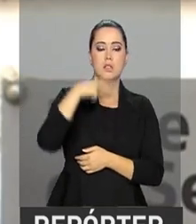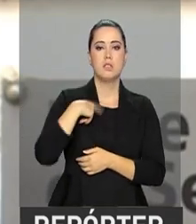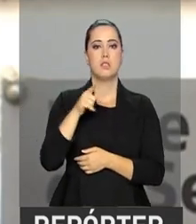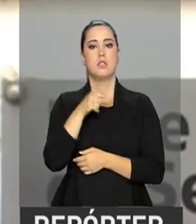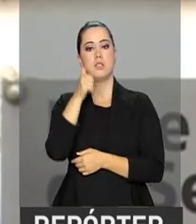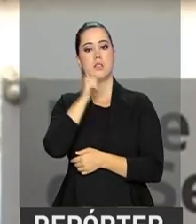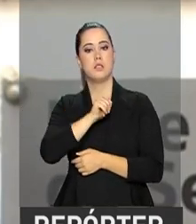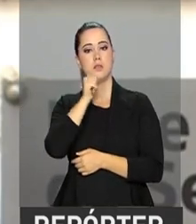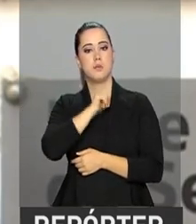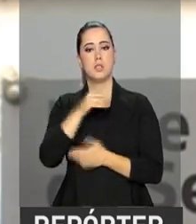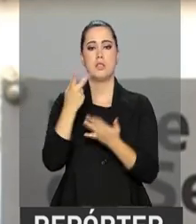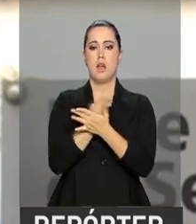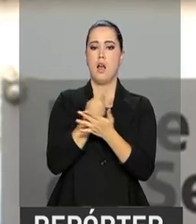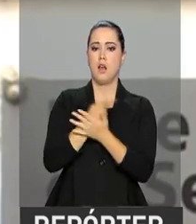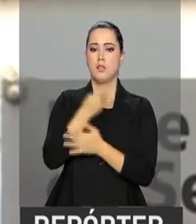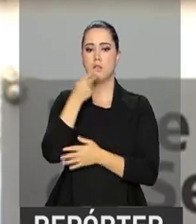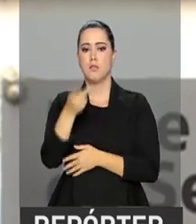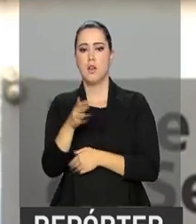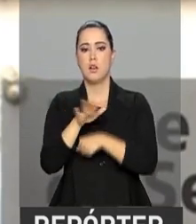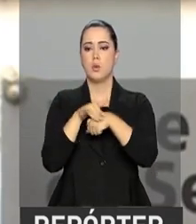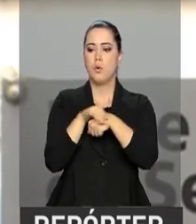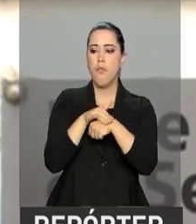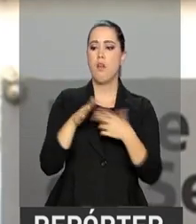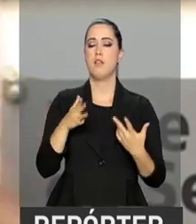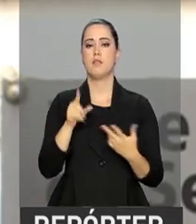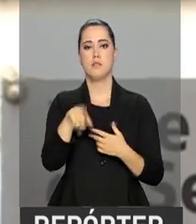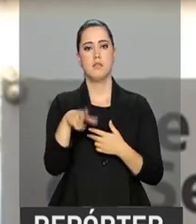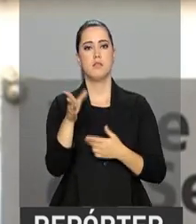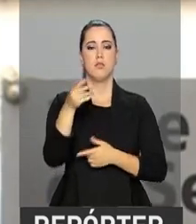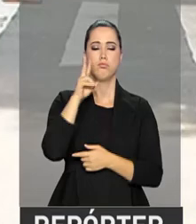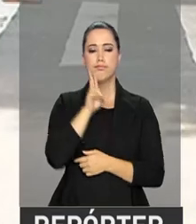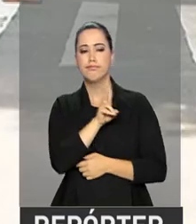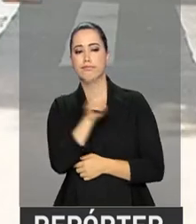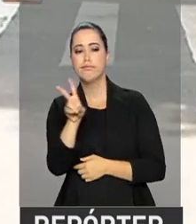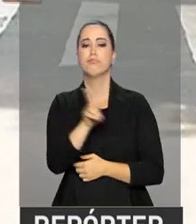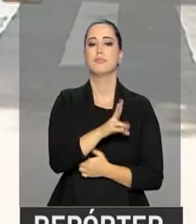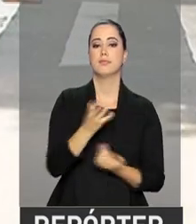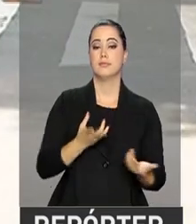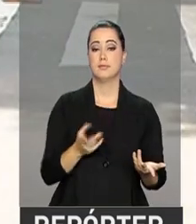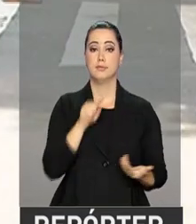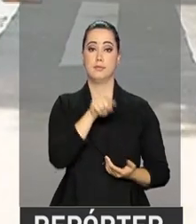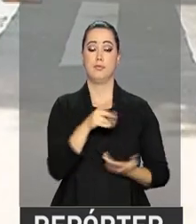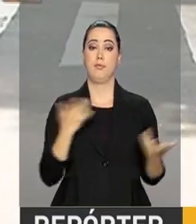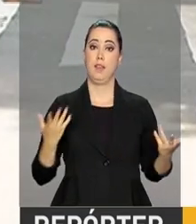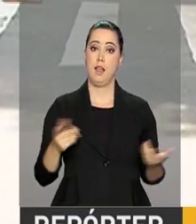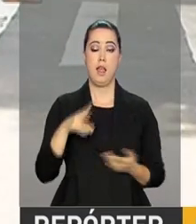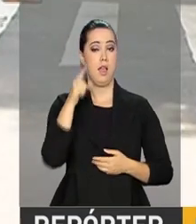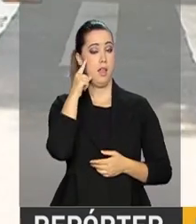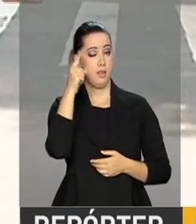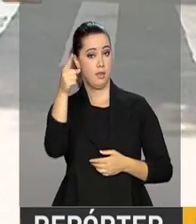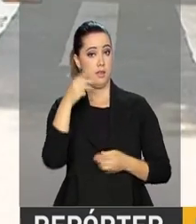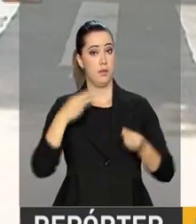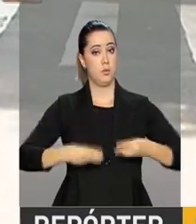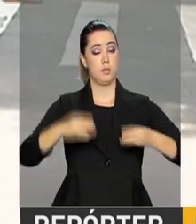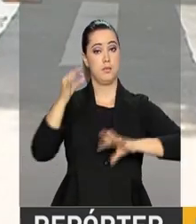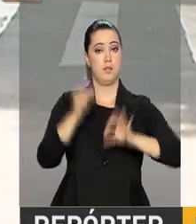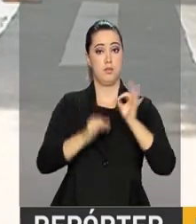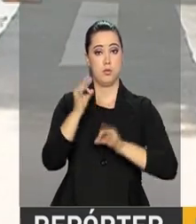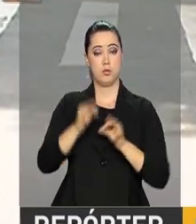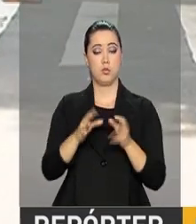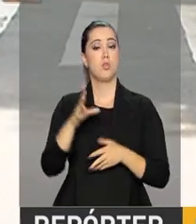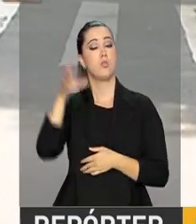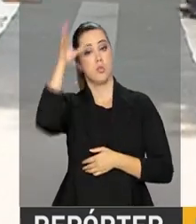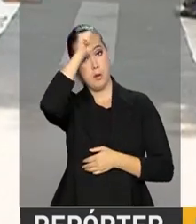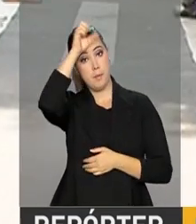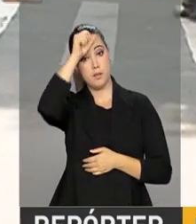menina na pracinha fazendo alguma coisa, eles vão, conversa, faz a ronda. A ideia do Ministério da Justiça é de que o conhecimento adquirido no